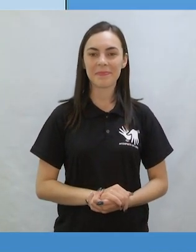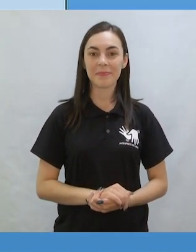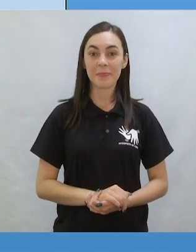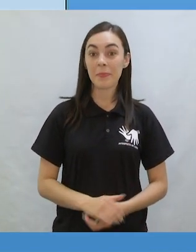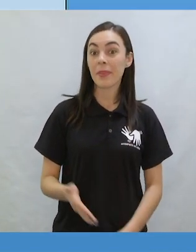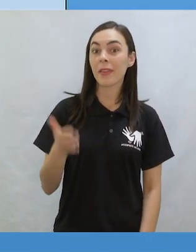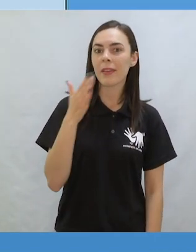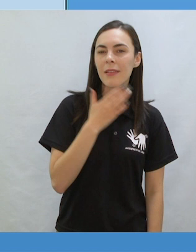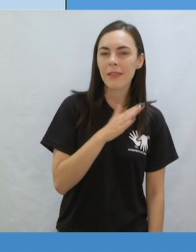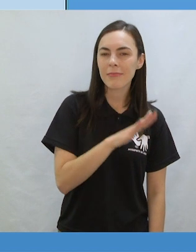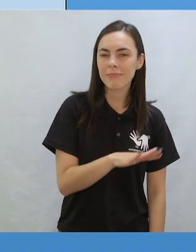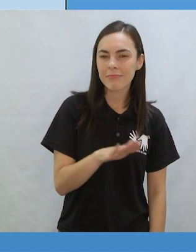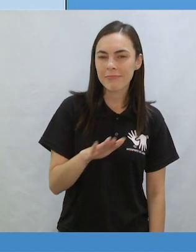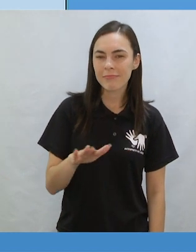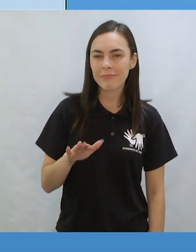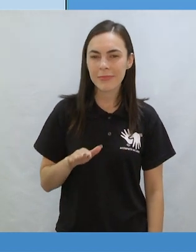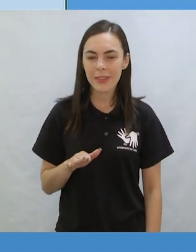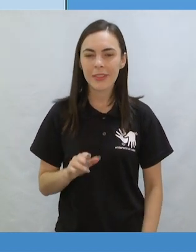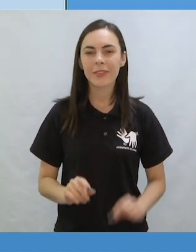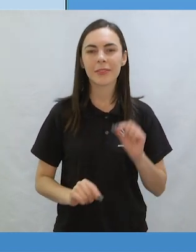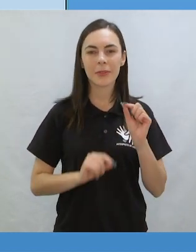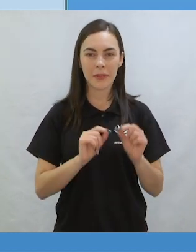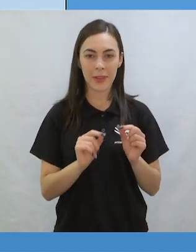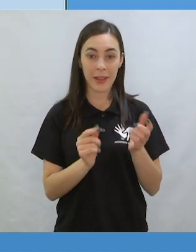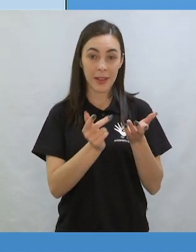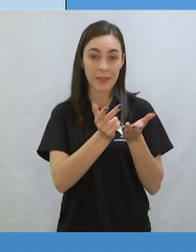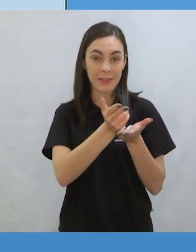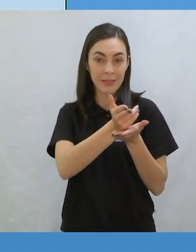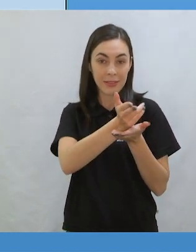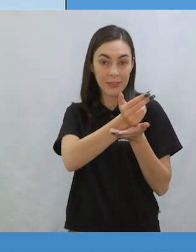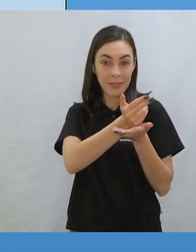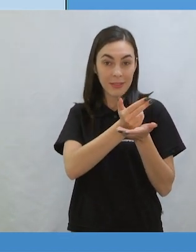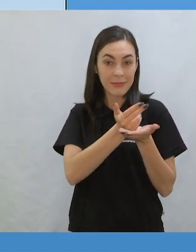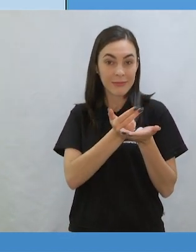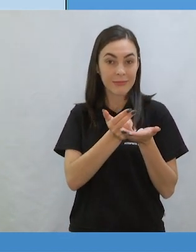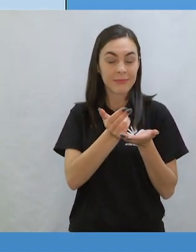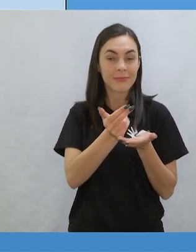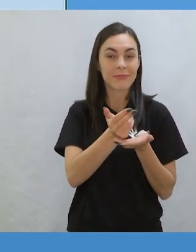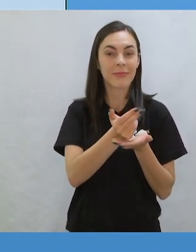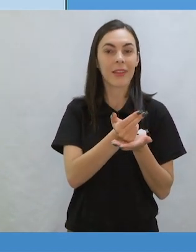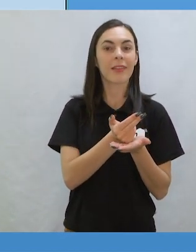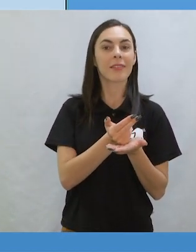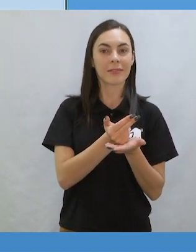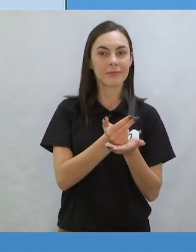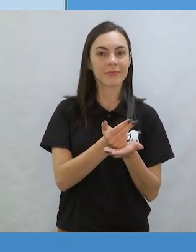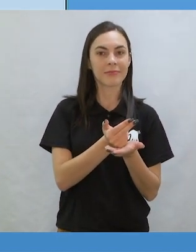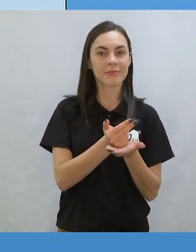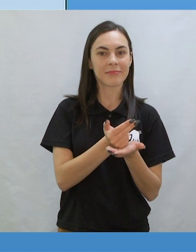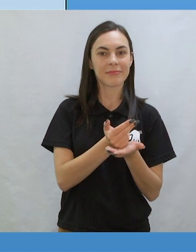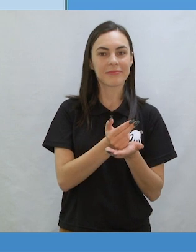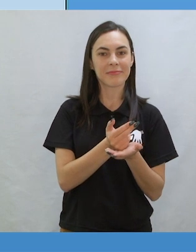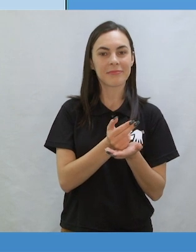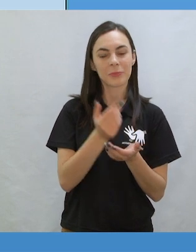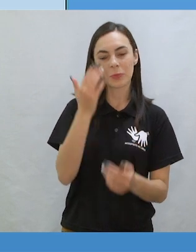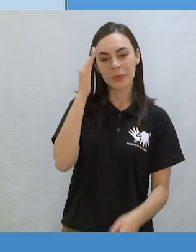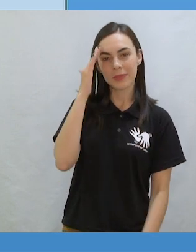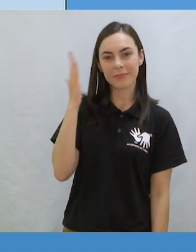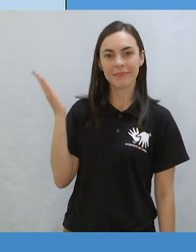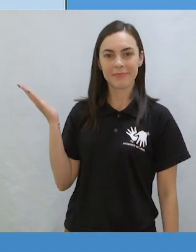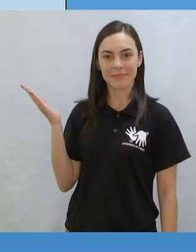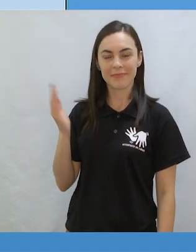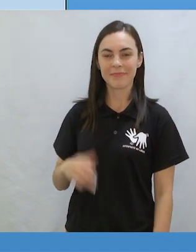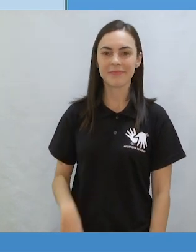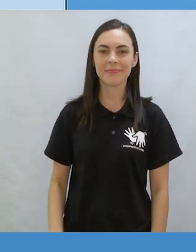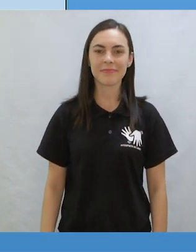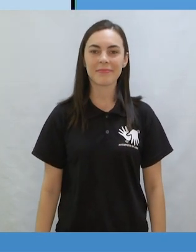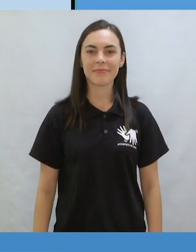crianças. E as crianças fazem os desenhos dos contos de fadas que ouviram. Olhem